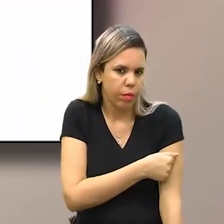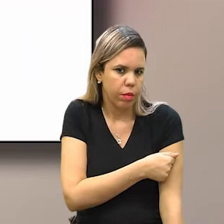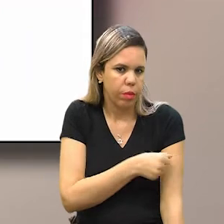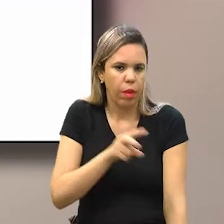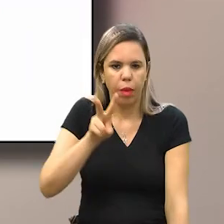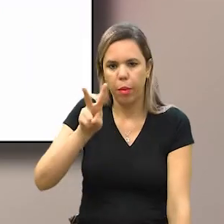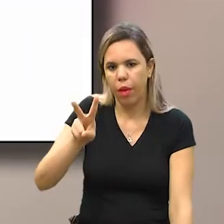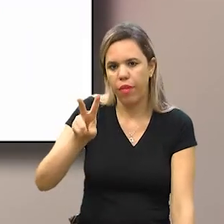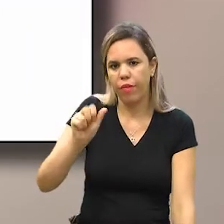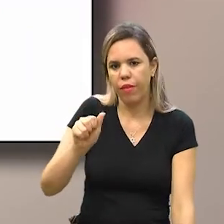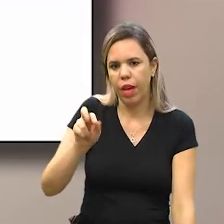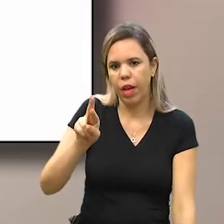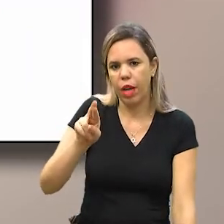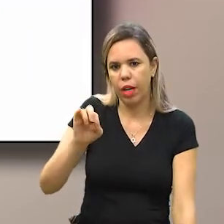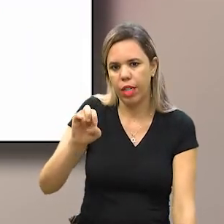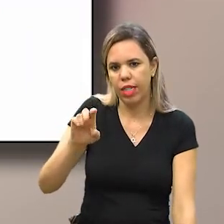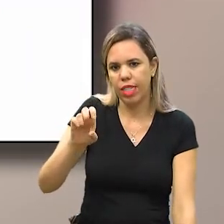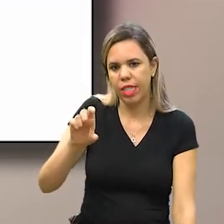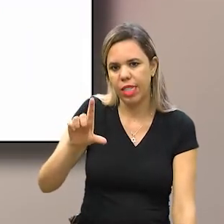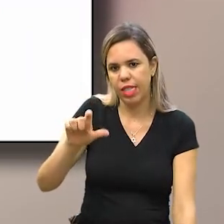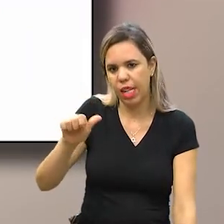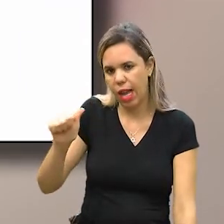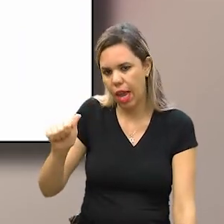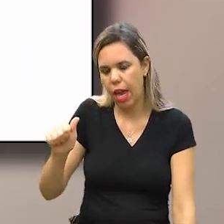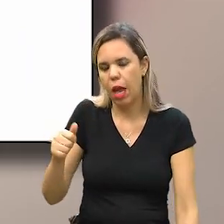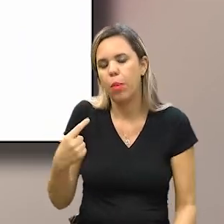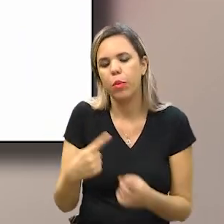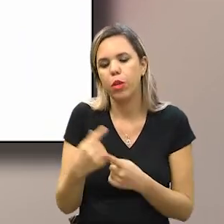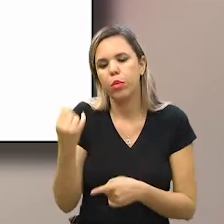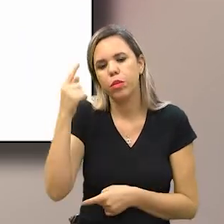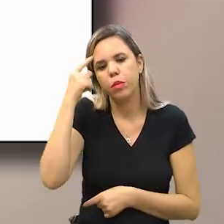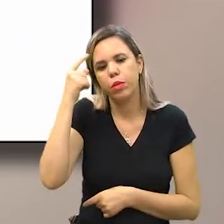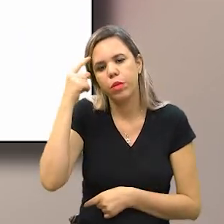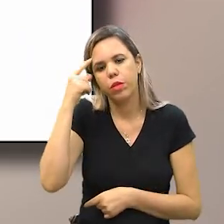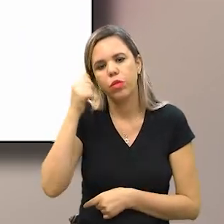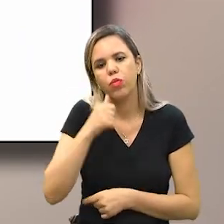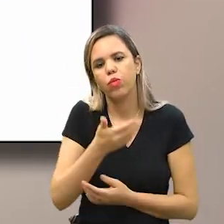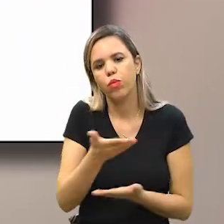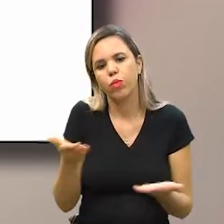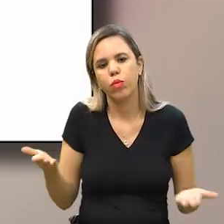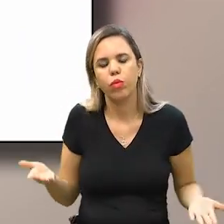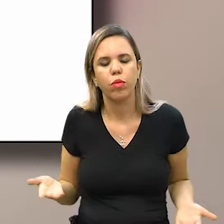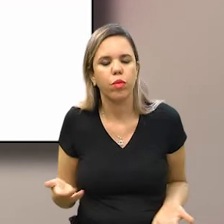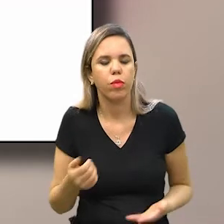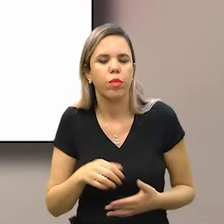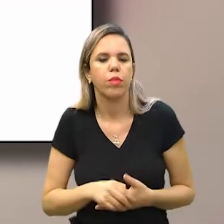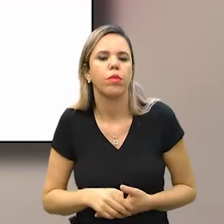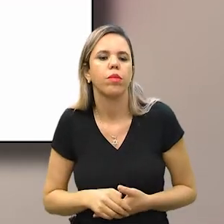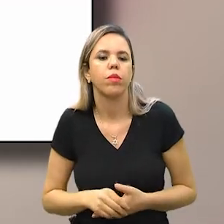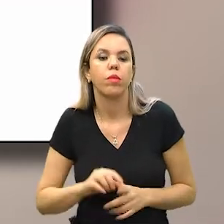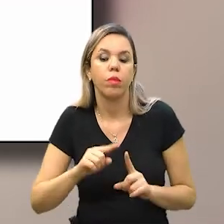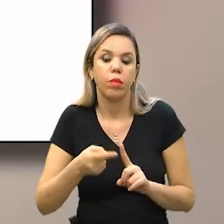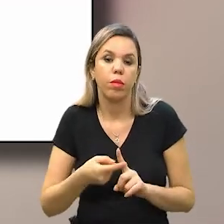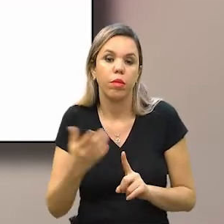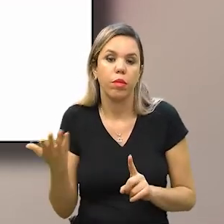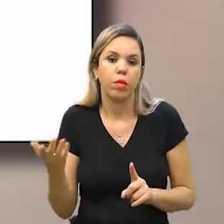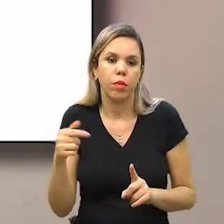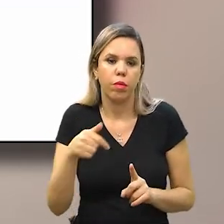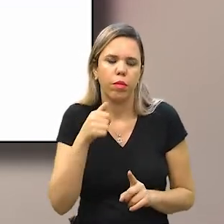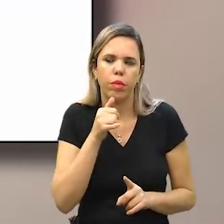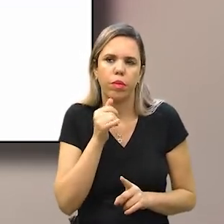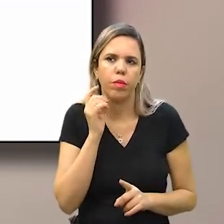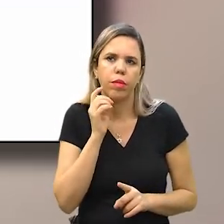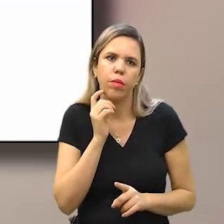para varicela. Por que é importante essa vacina quando a gente está pensando nas mulheres? Porque se as mulheres